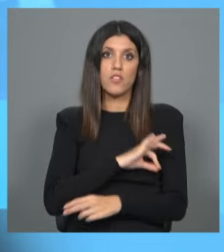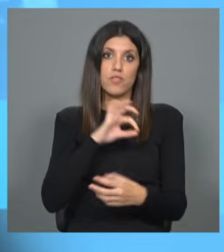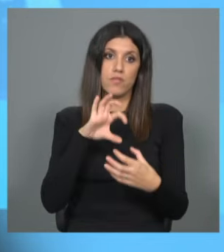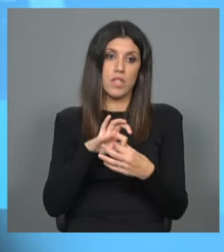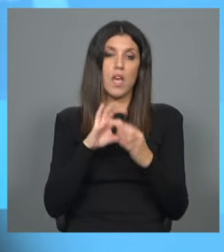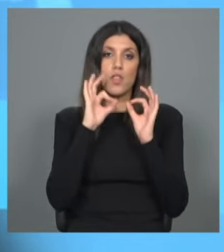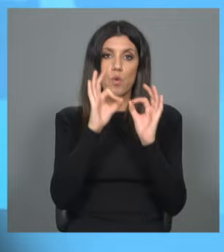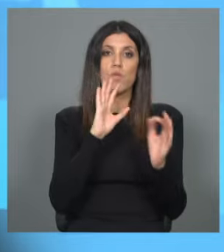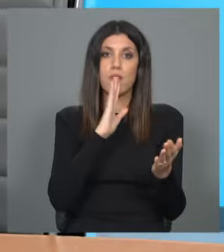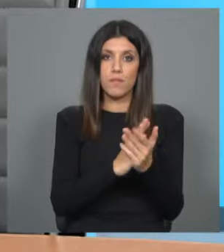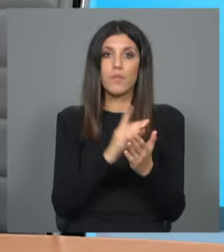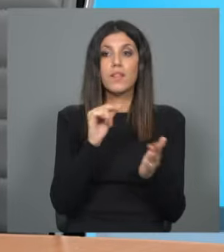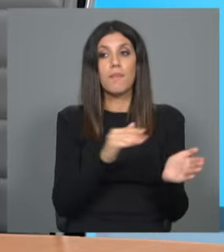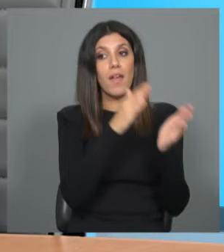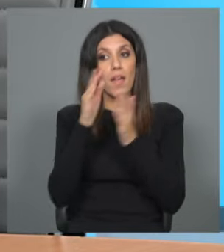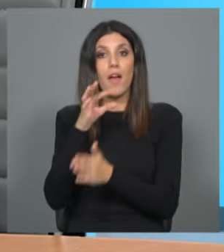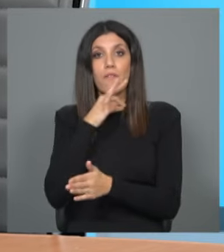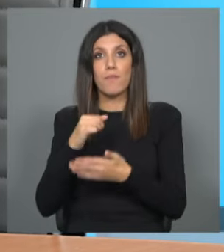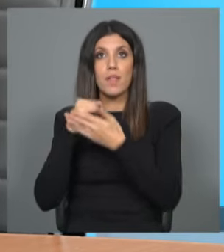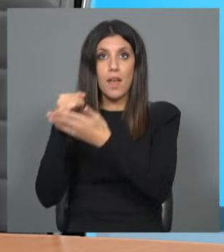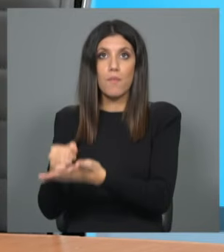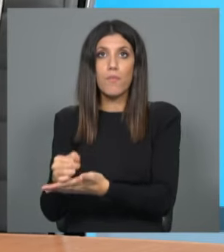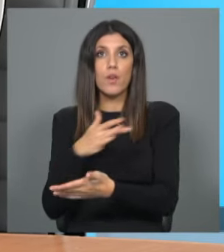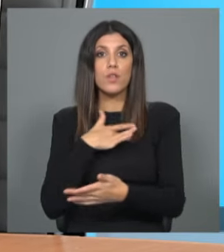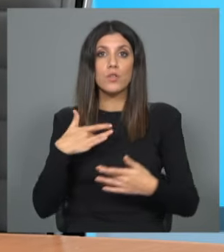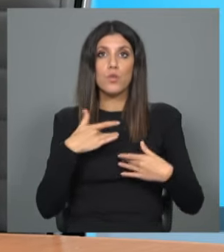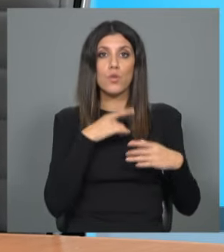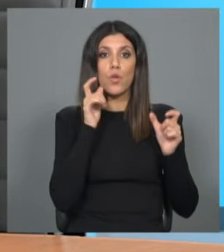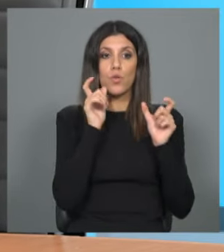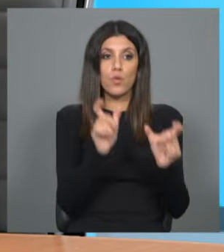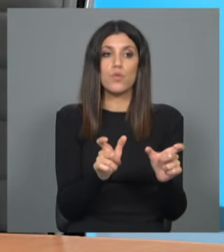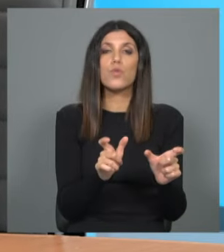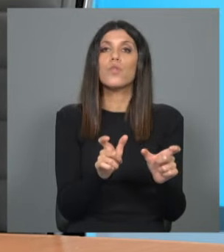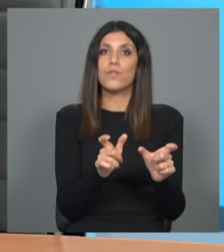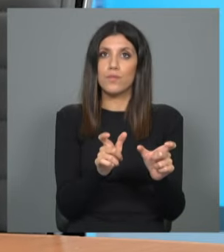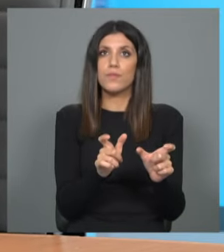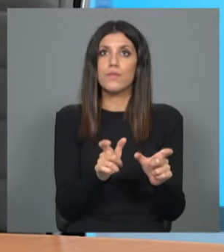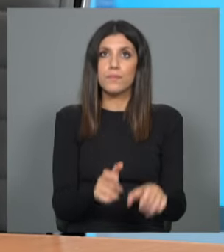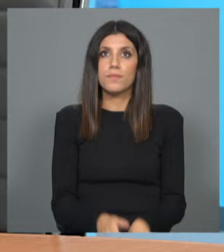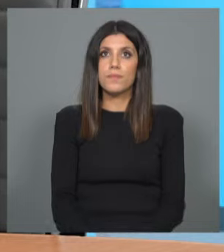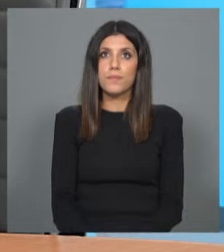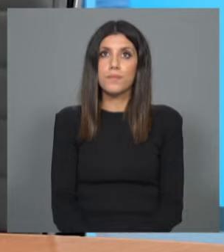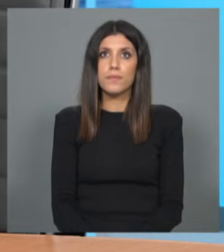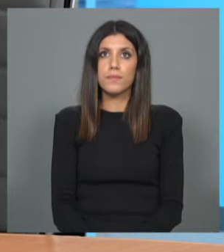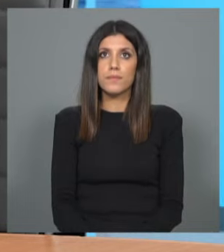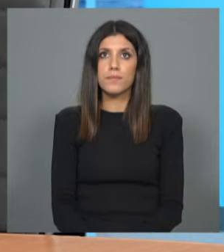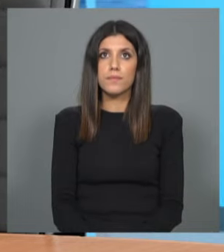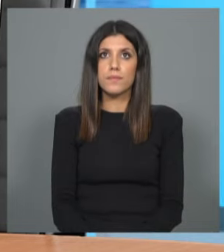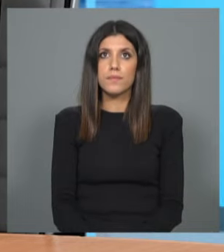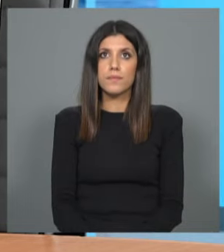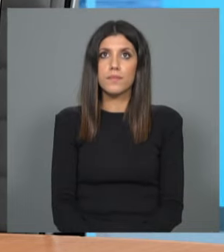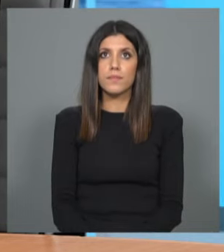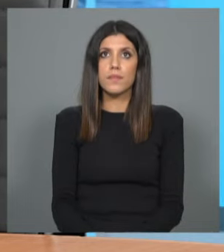par do apoio à família e do controle dos sintomas, sem dúvida nenhuma. Voltando ao texto da